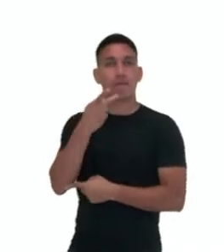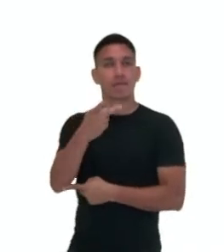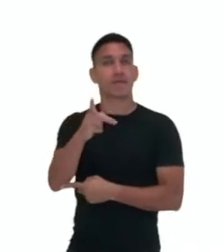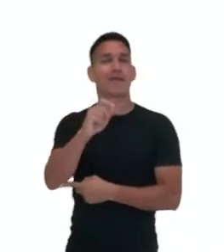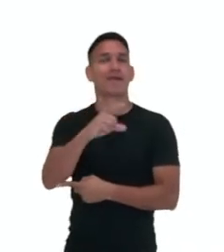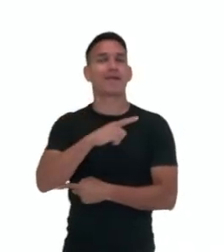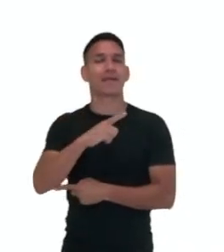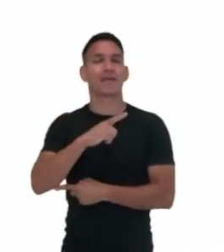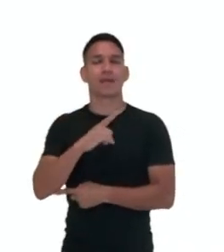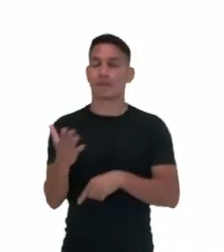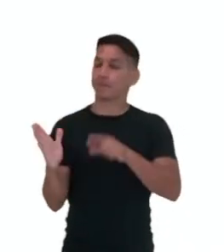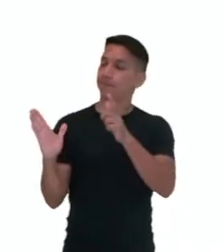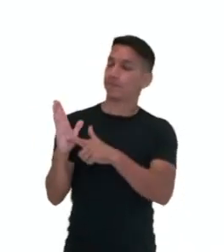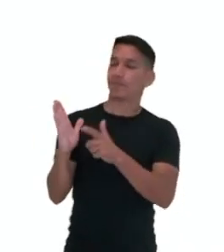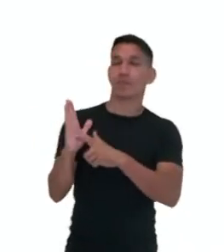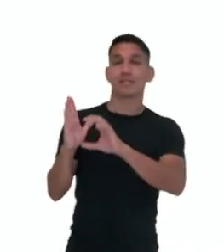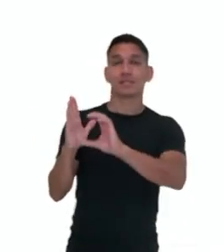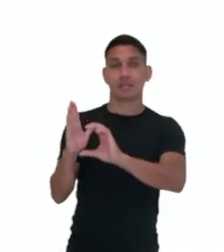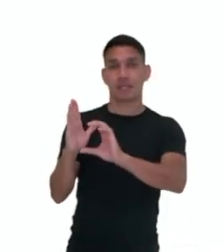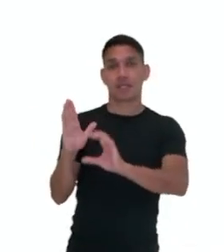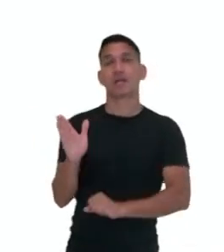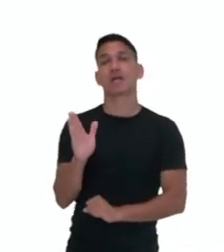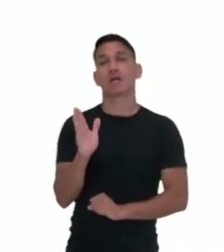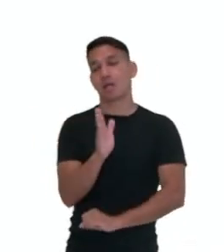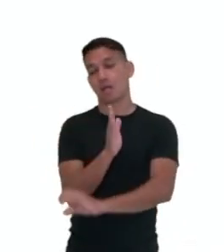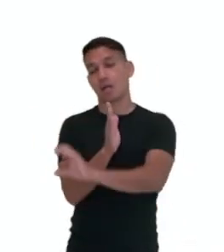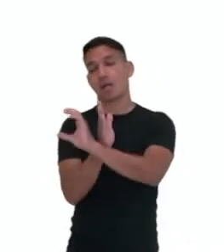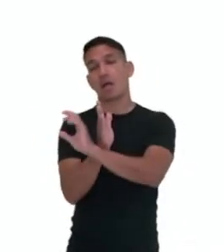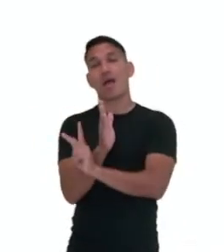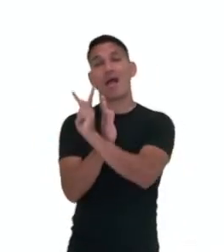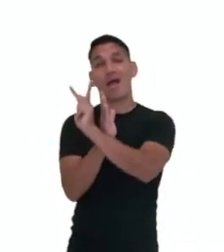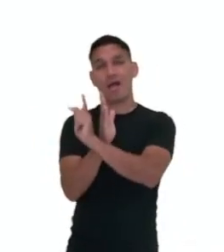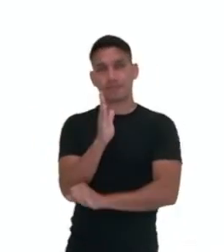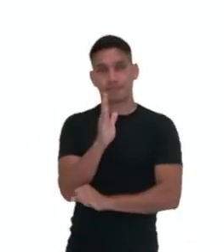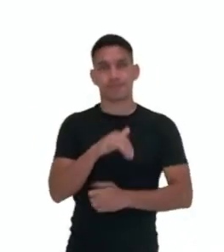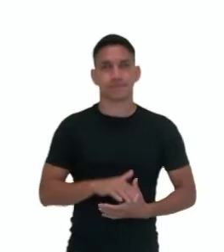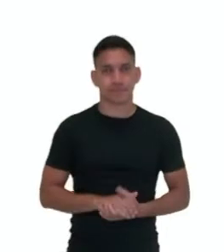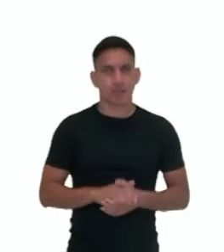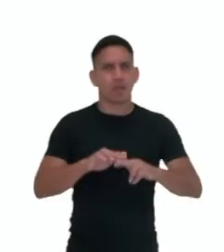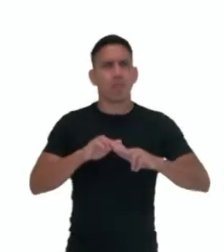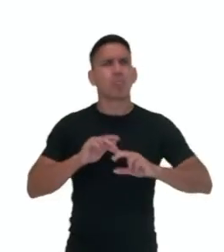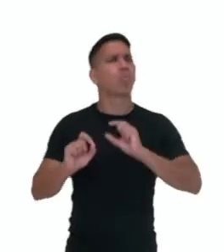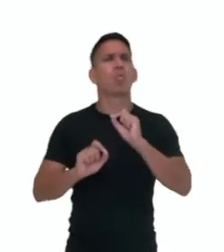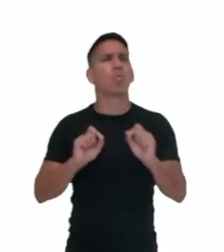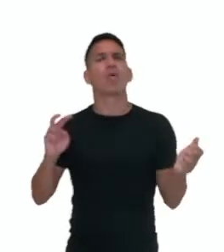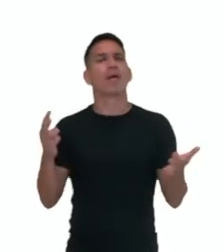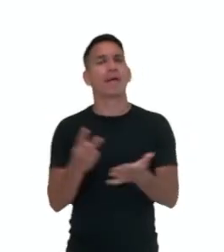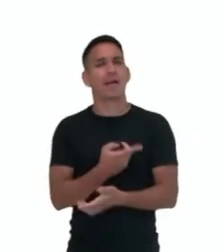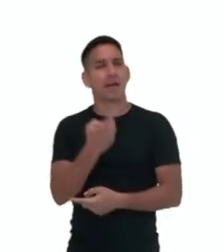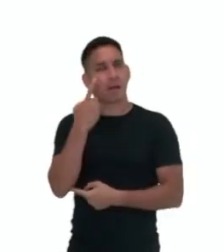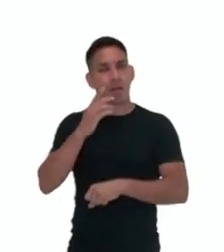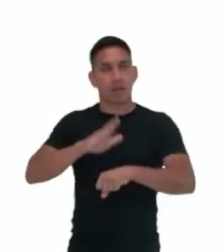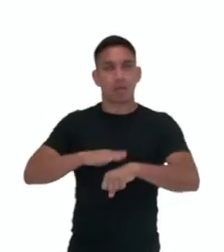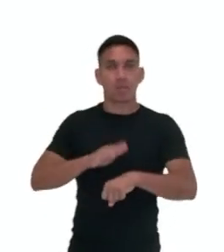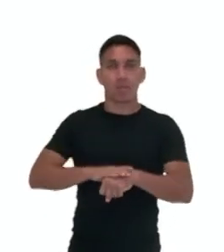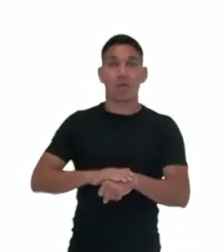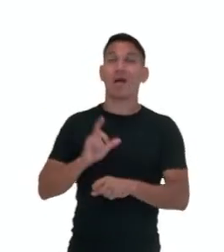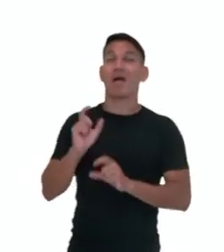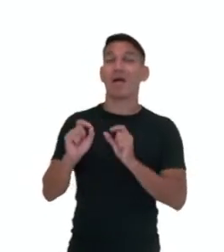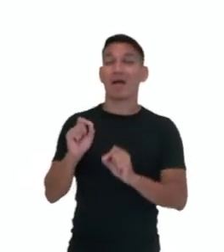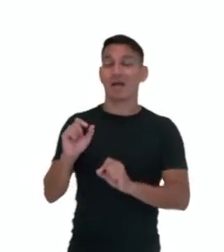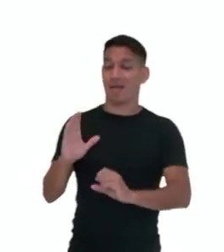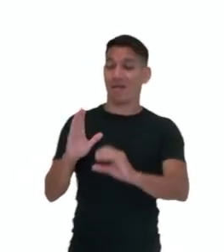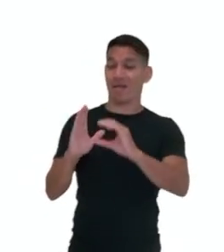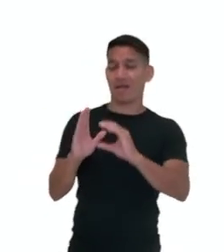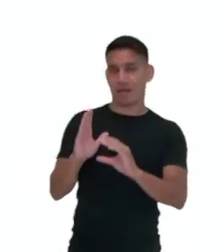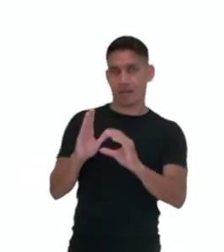para cara como C e para coroa como K. Então, como a ocorrência do evento A é para cara e